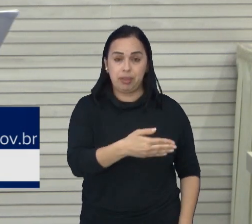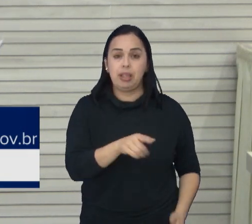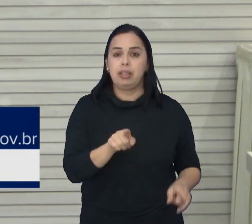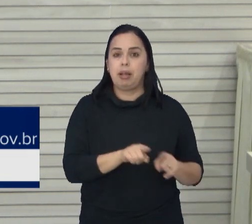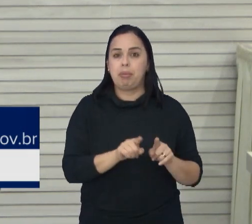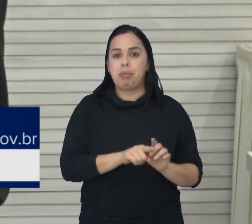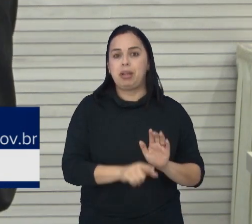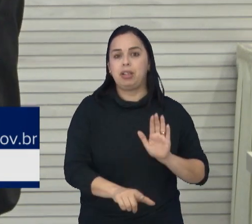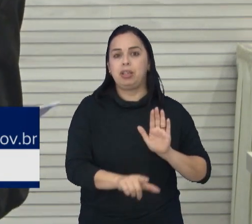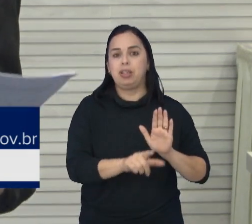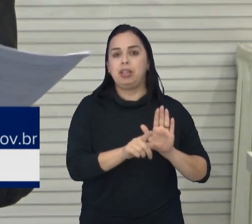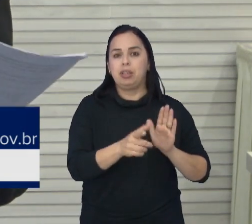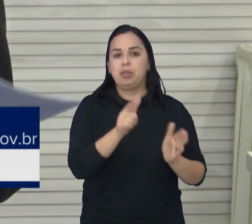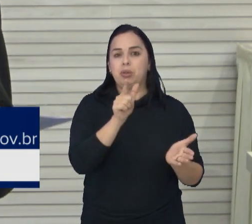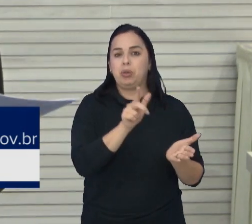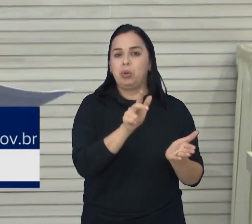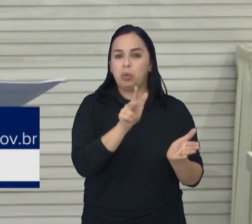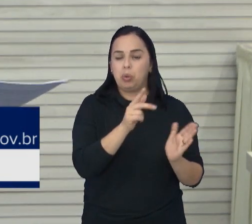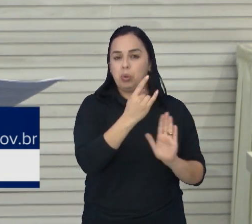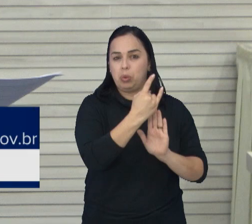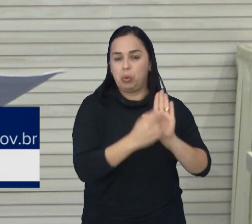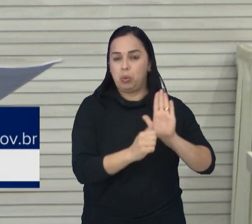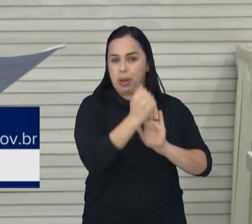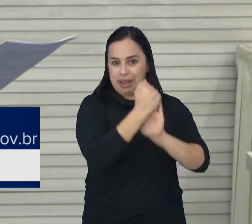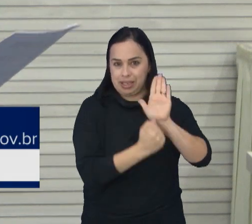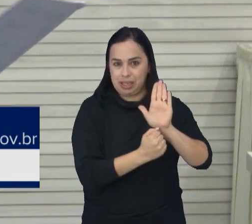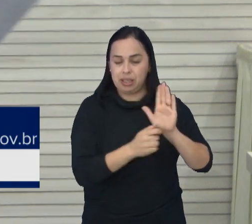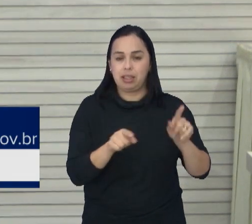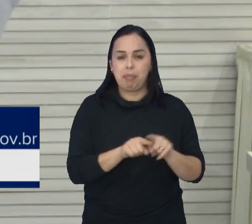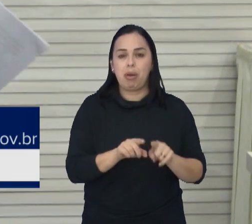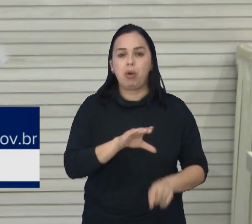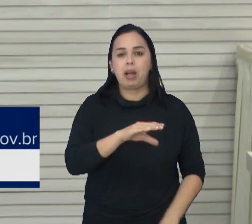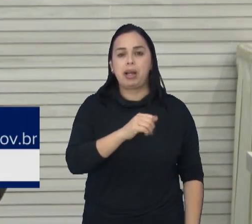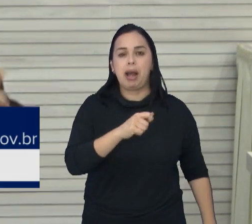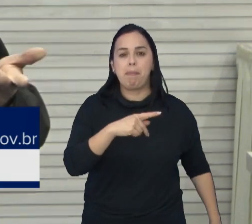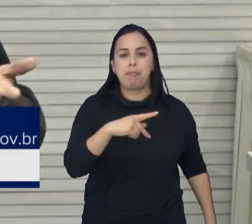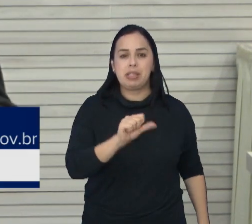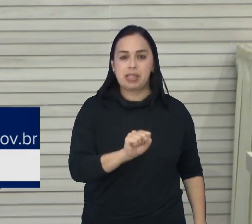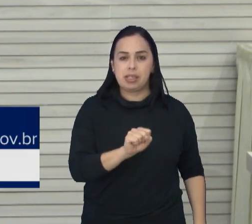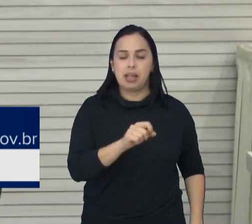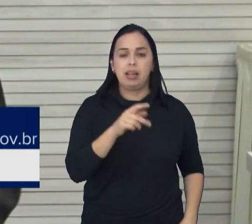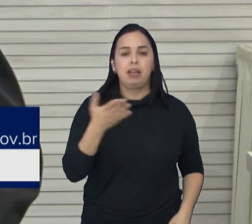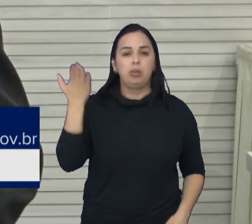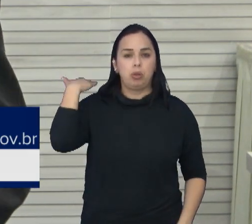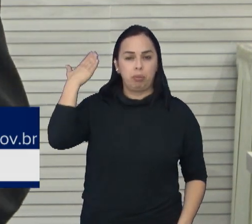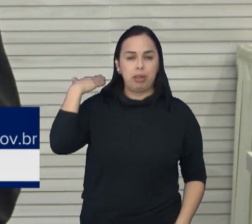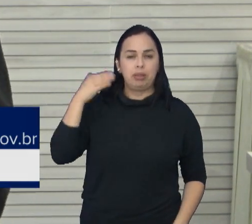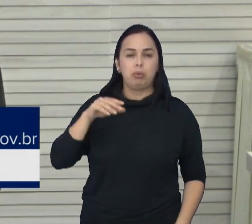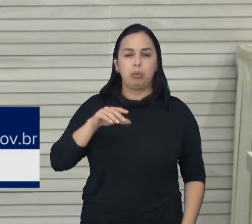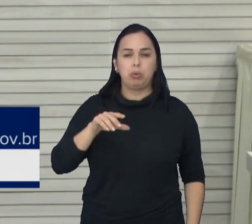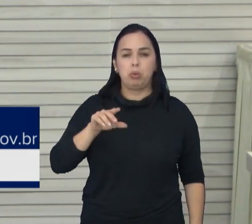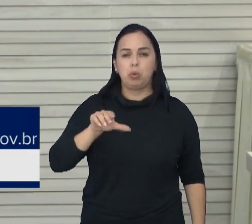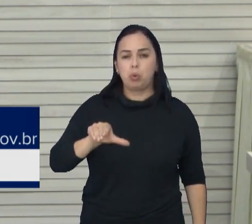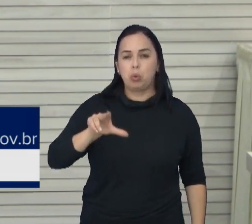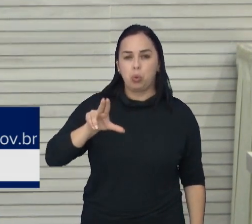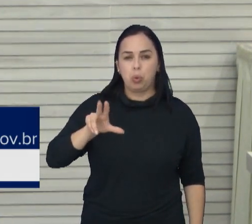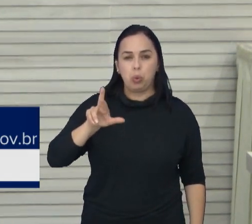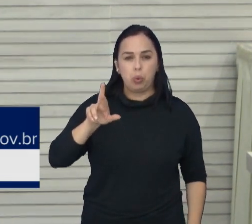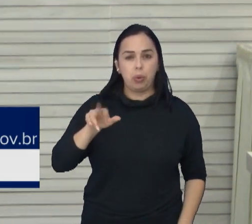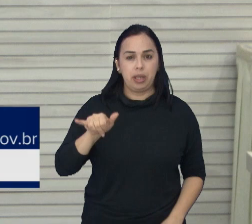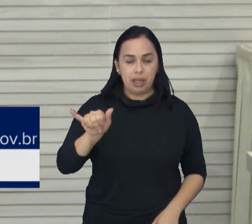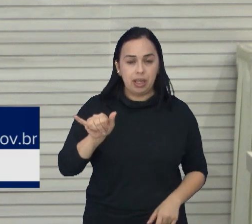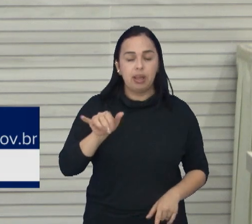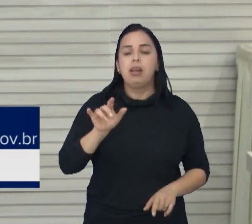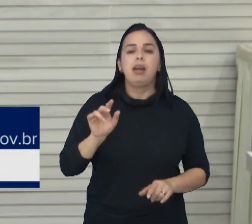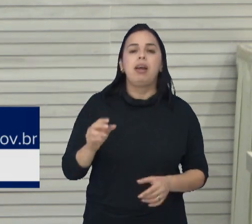LOAS, o CAPES infantil, que foi uma referência ainda numa época da gestão do prefeito Eduardo Cury, também no